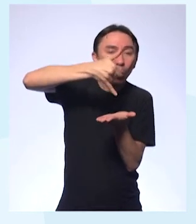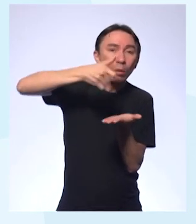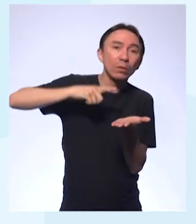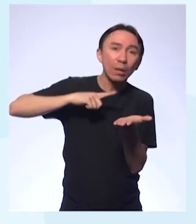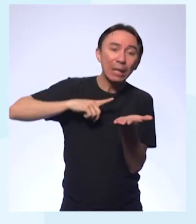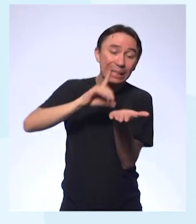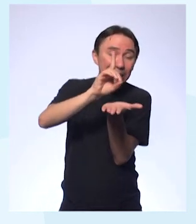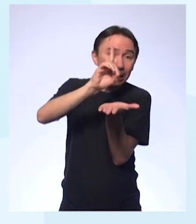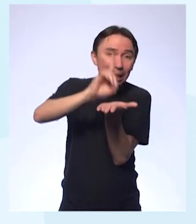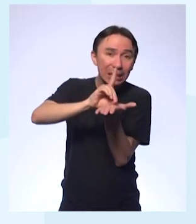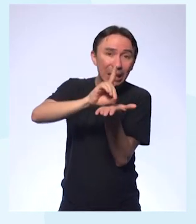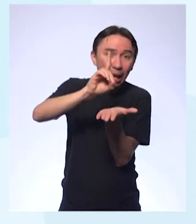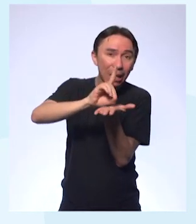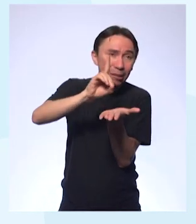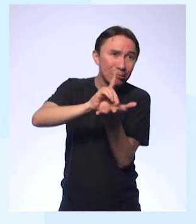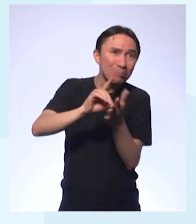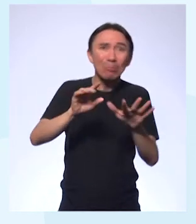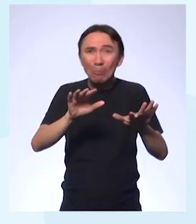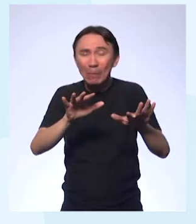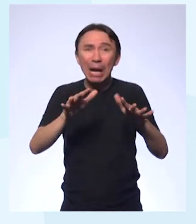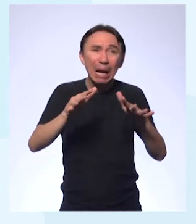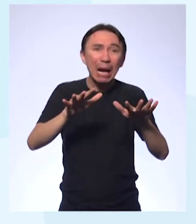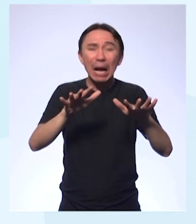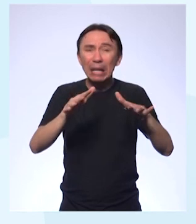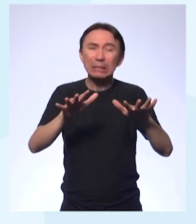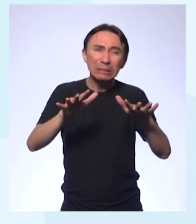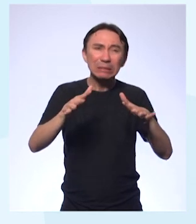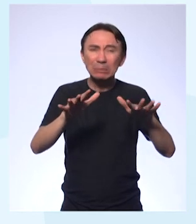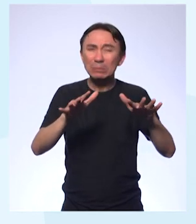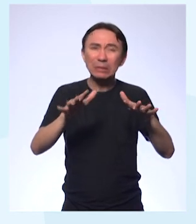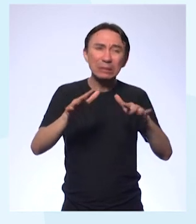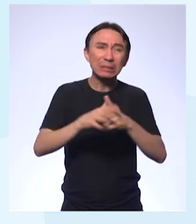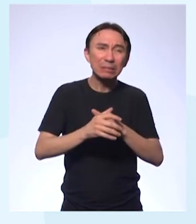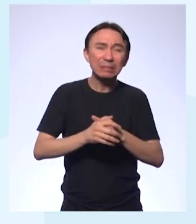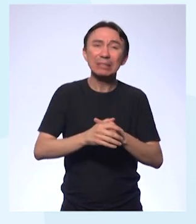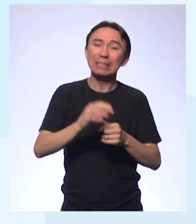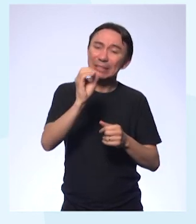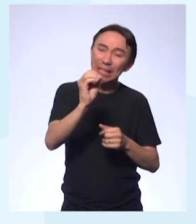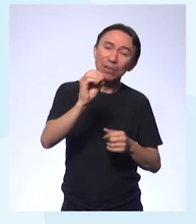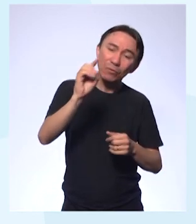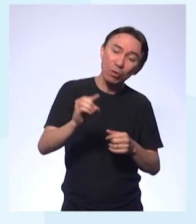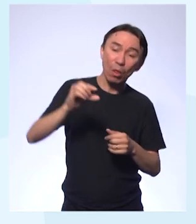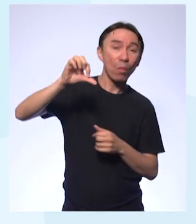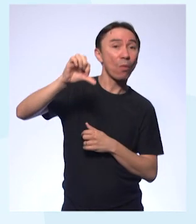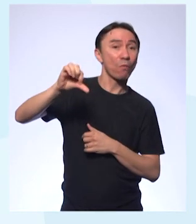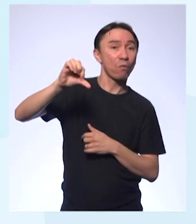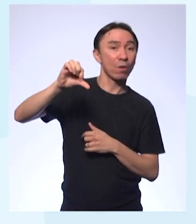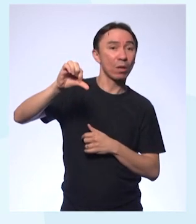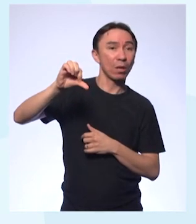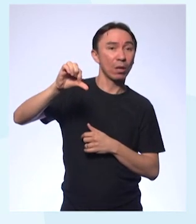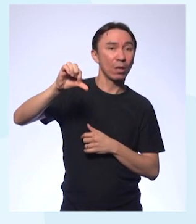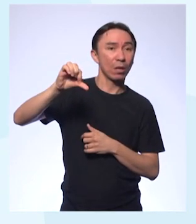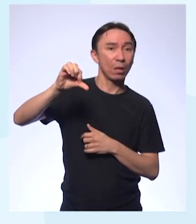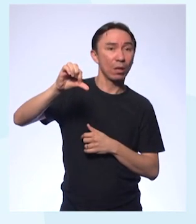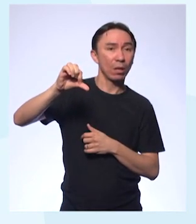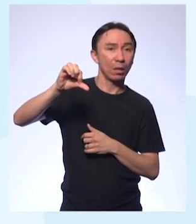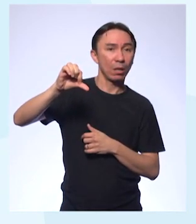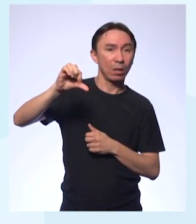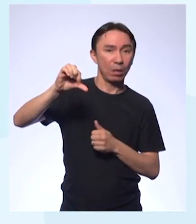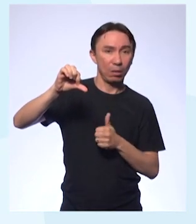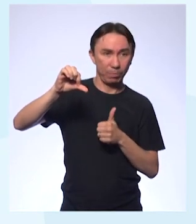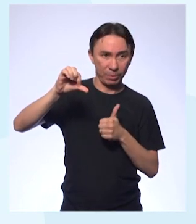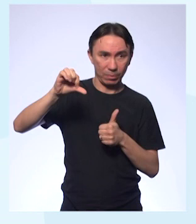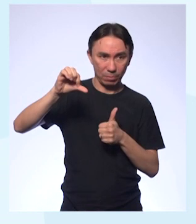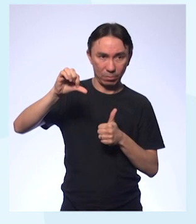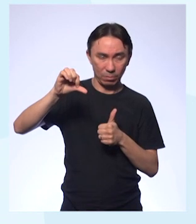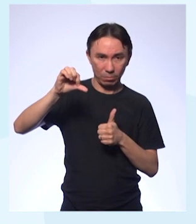tá? Aproximadamente, vou colocar valores numéricos para vocês entenderem, tá ok? 0,9, tá? Só